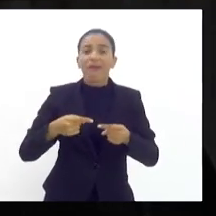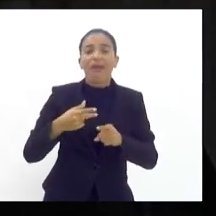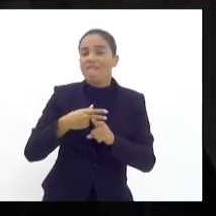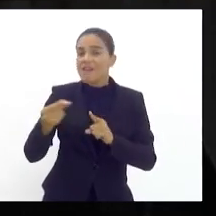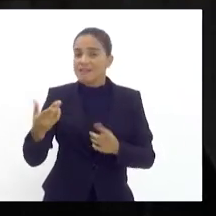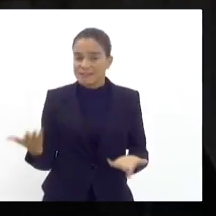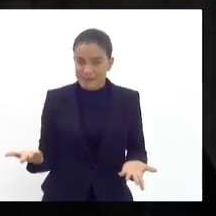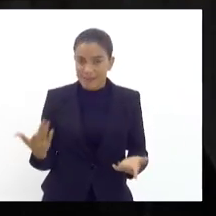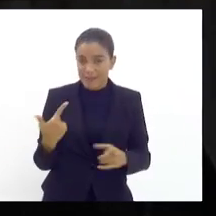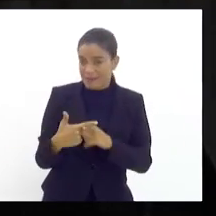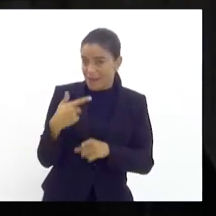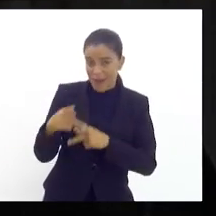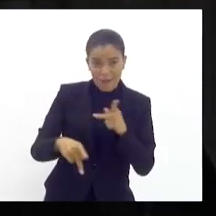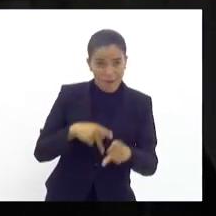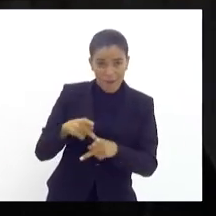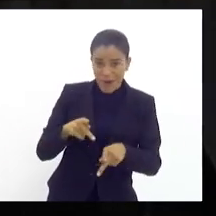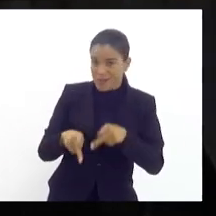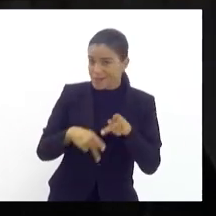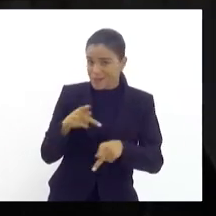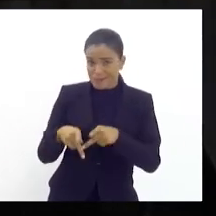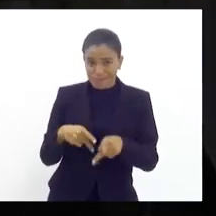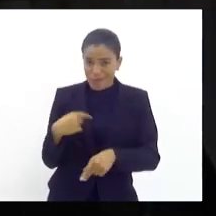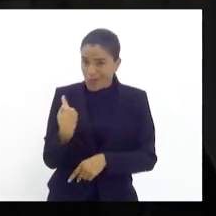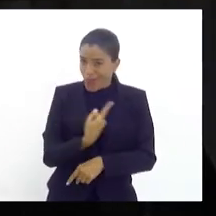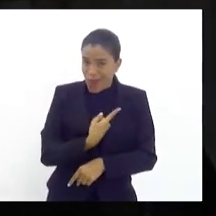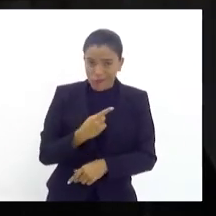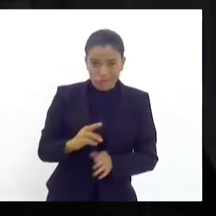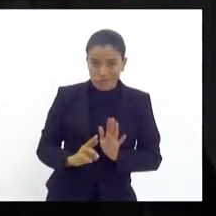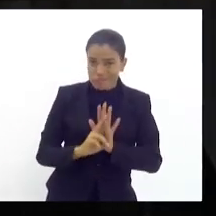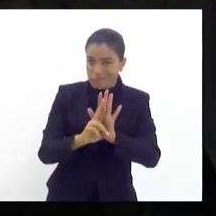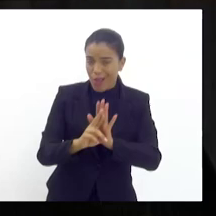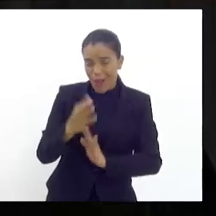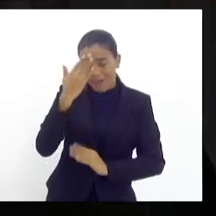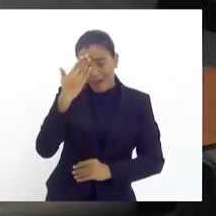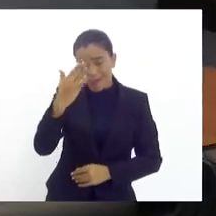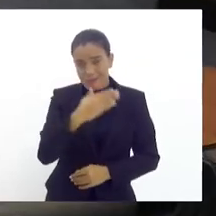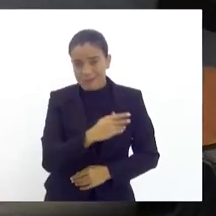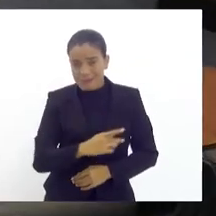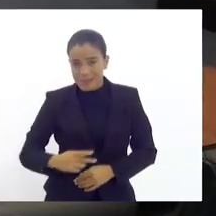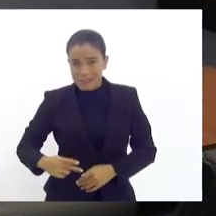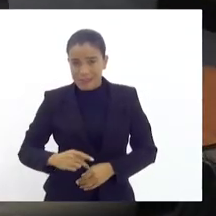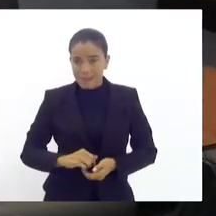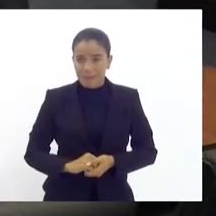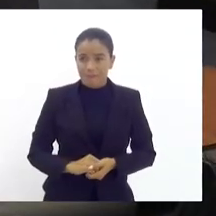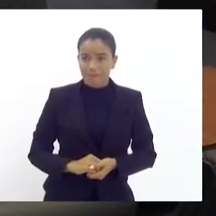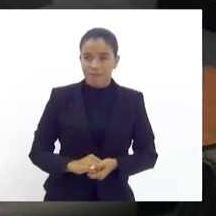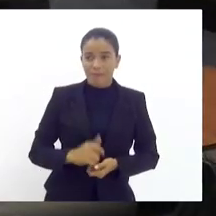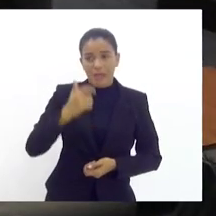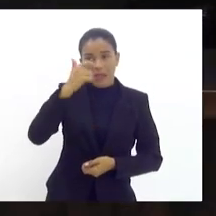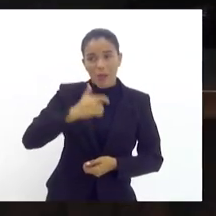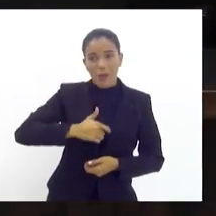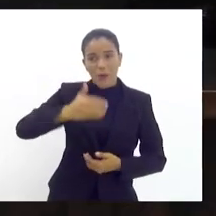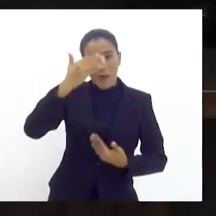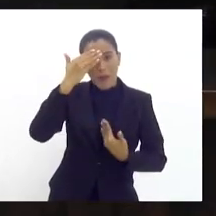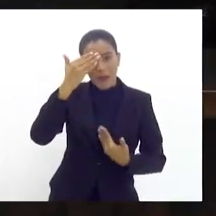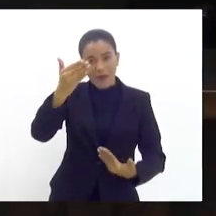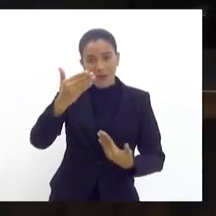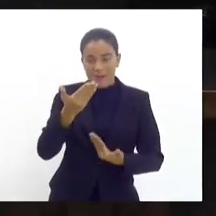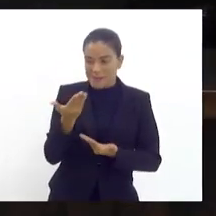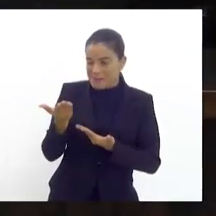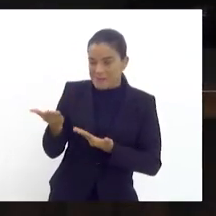vitorioso porque a população nós não vamos ser obrigado presidente Eu que agradeço